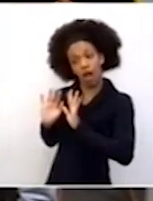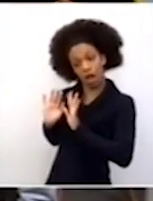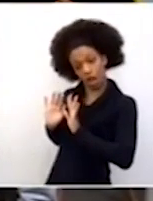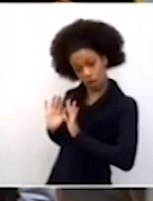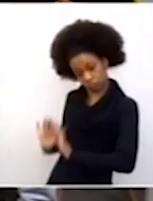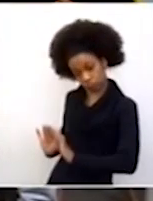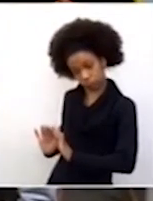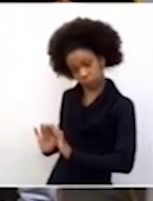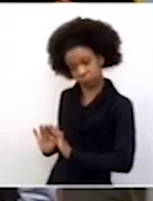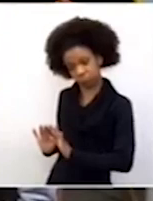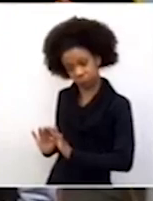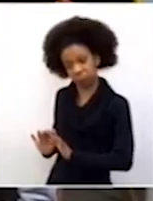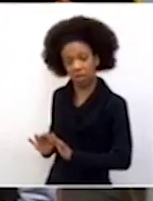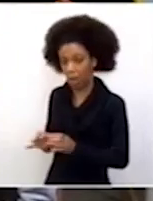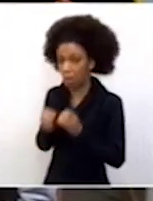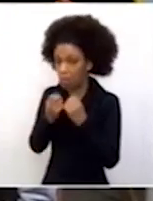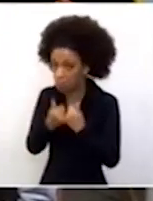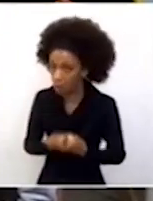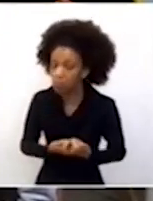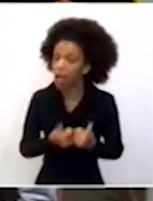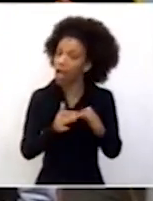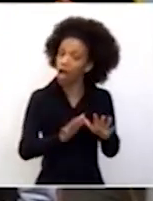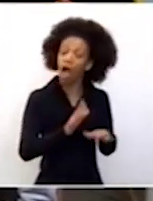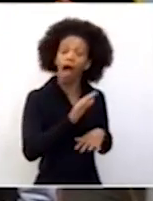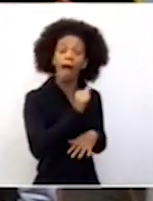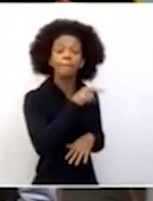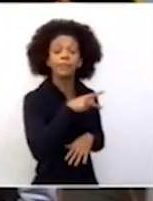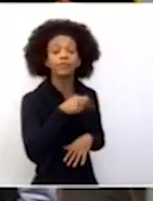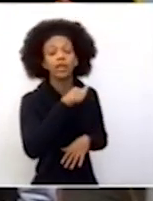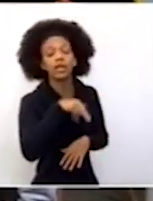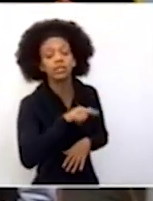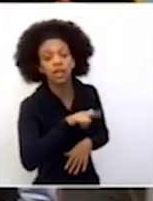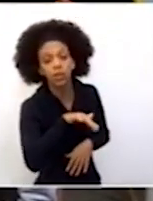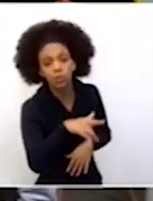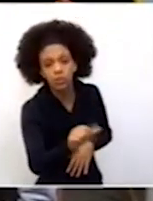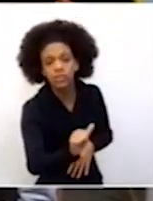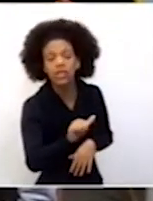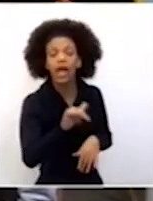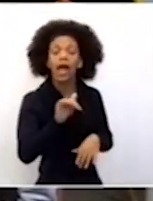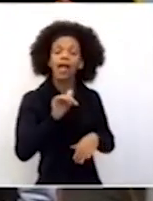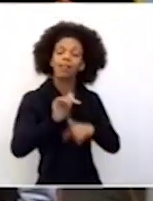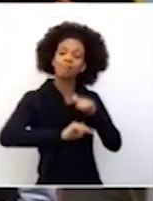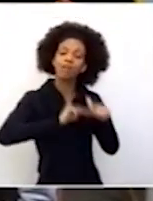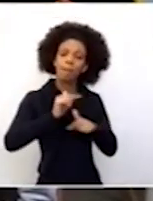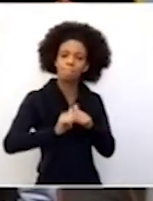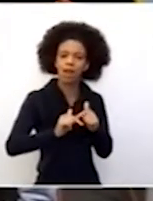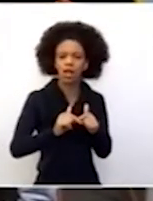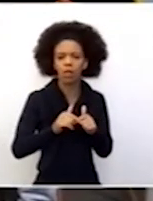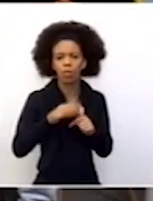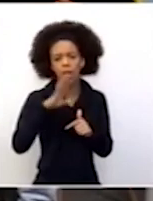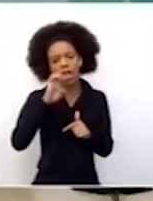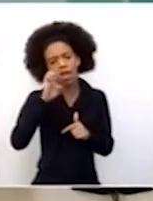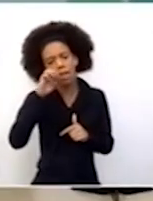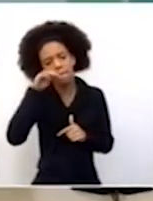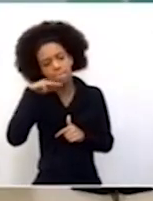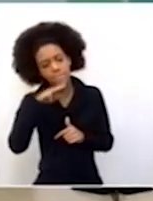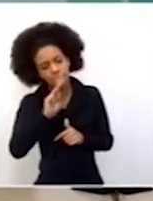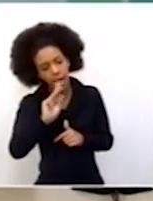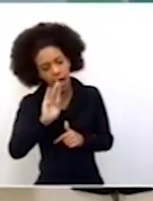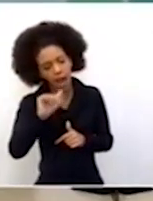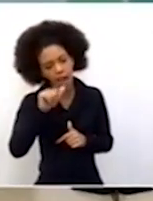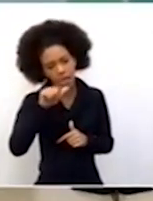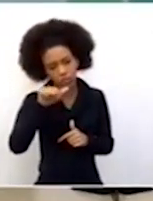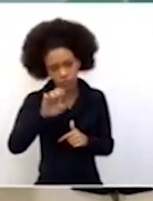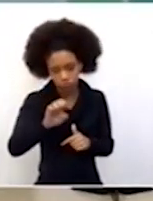a professora Ana Luísa colocou aqui que ela trabalha com embalagens diferentes para posicionar os números